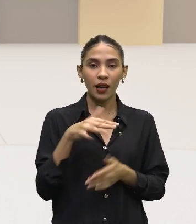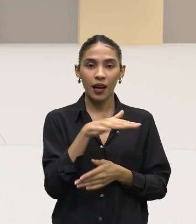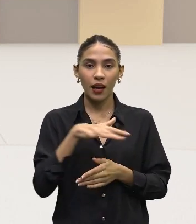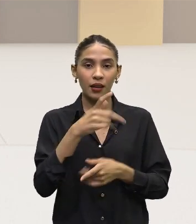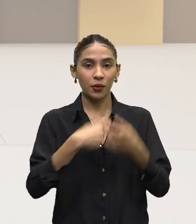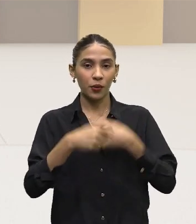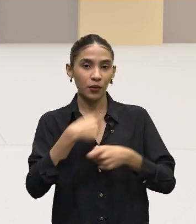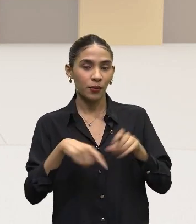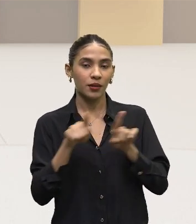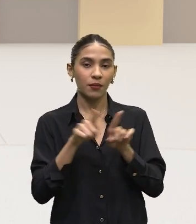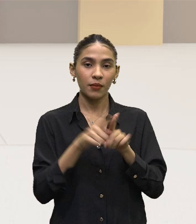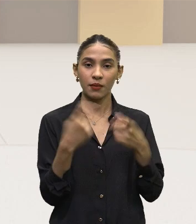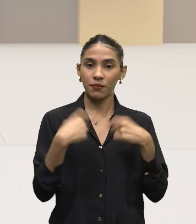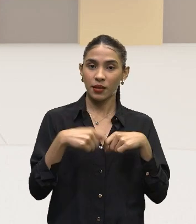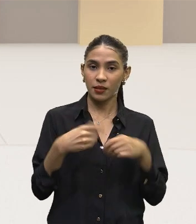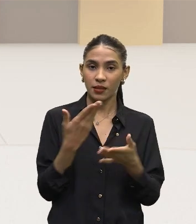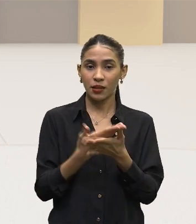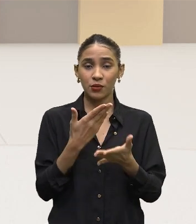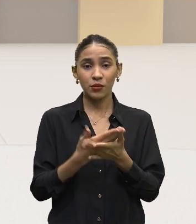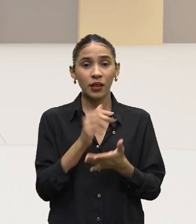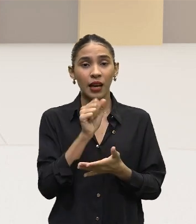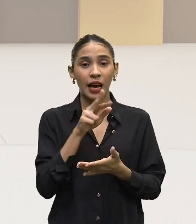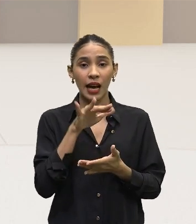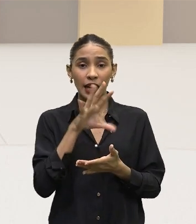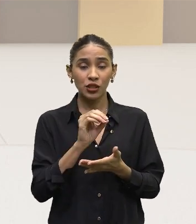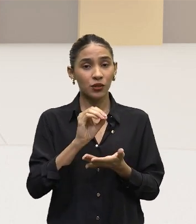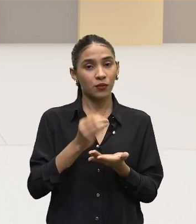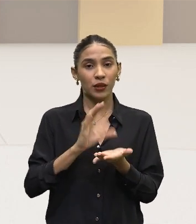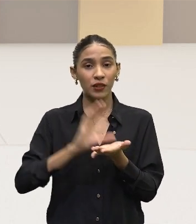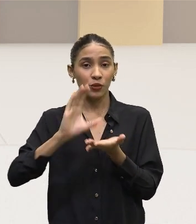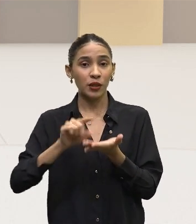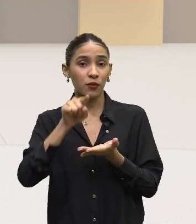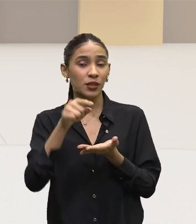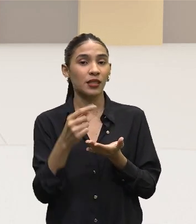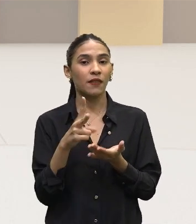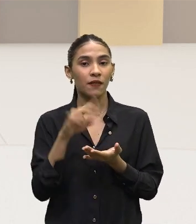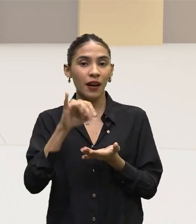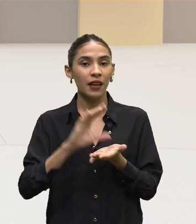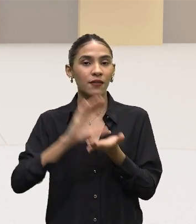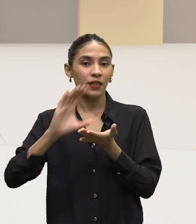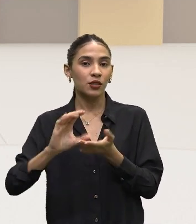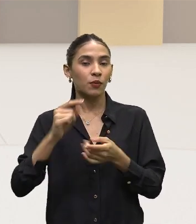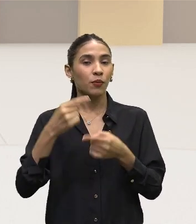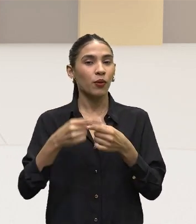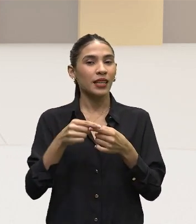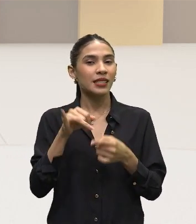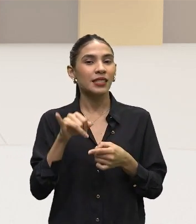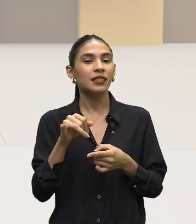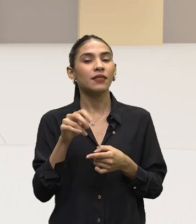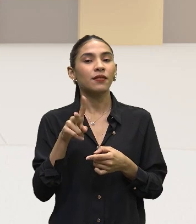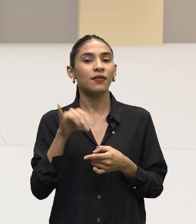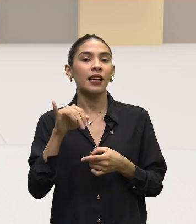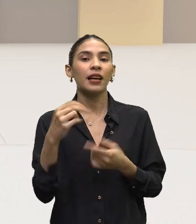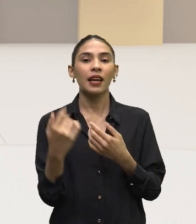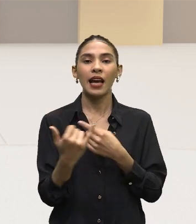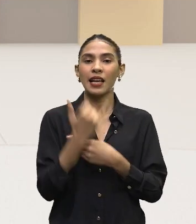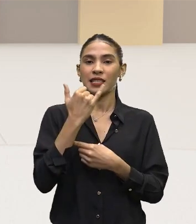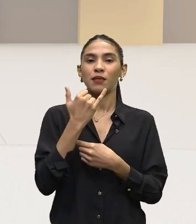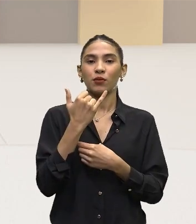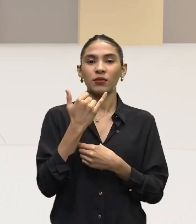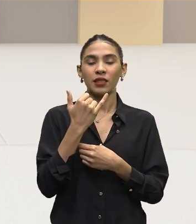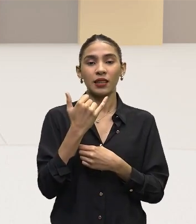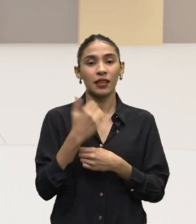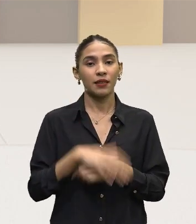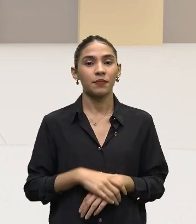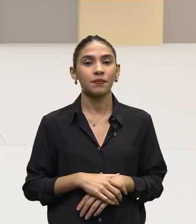precisa estudar ali o ativo que você vai investir, porque senão a gente vai cair aqui nos equívocos de lógica.